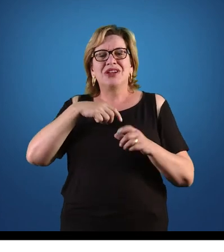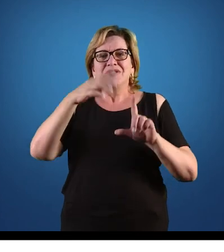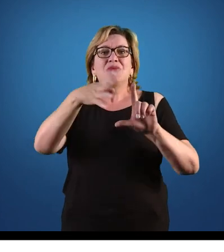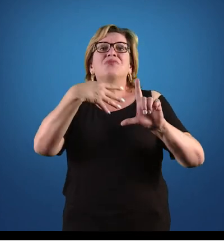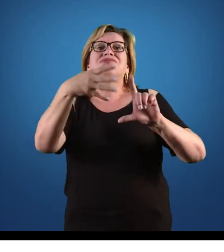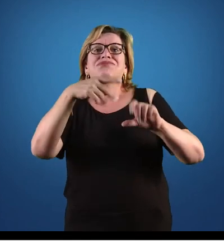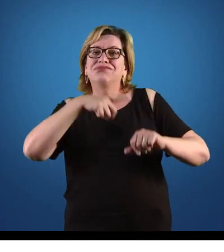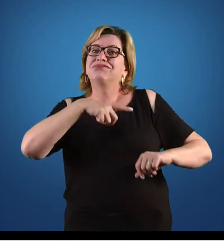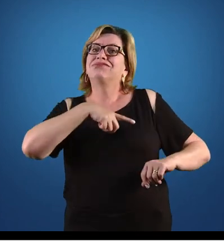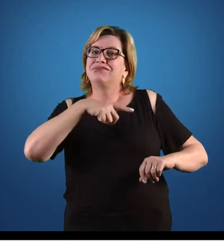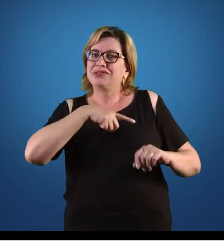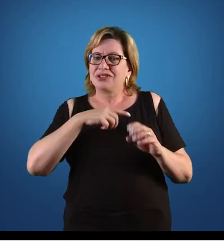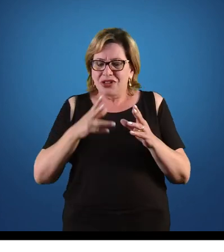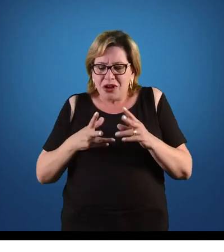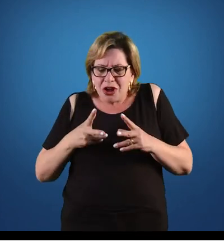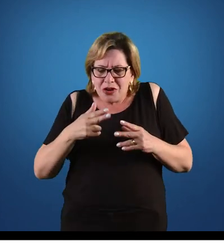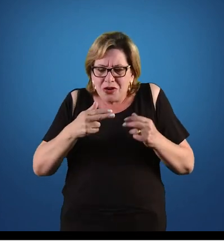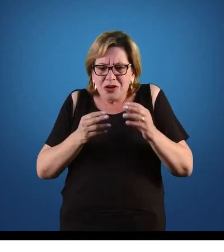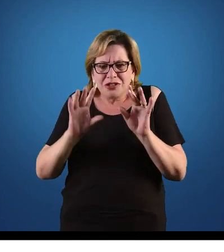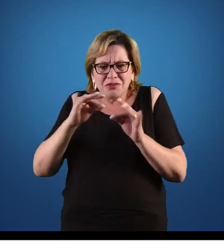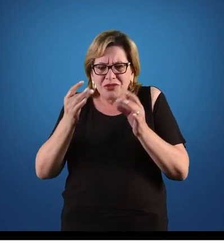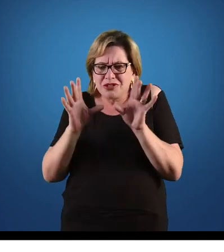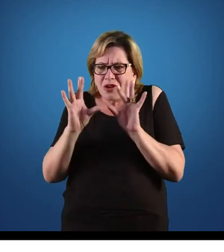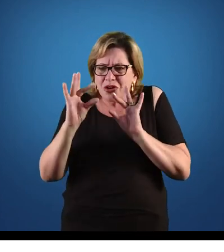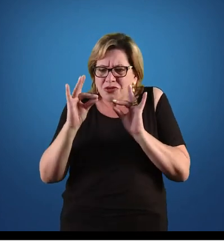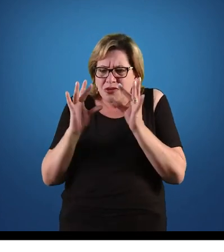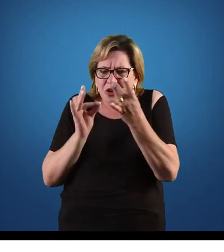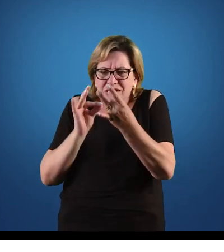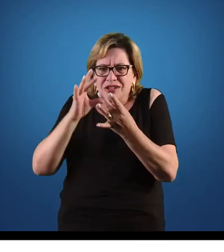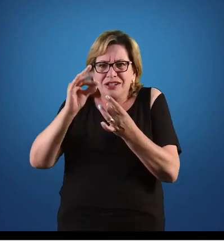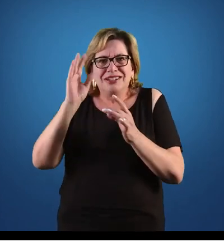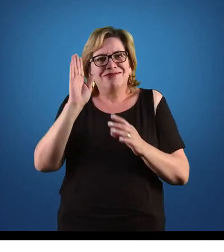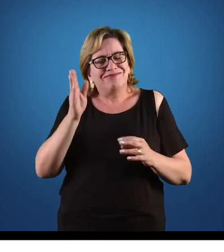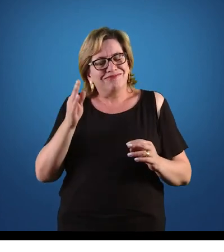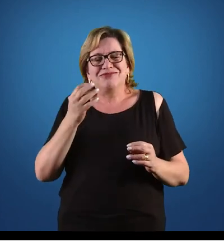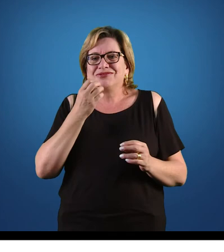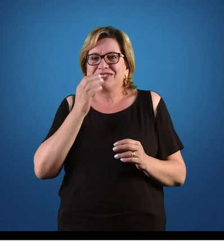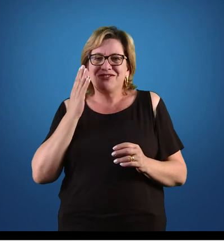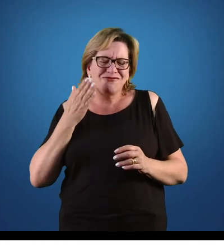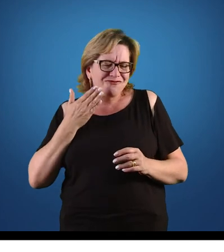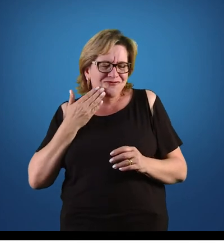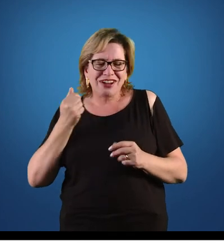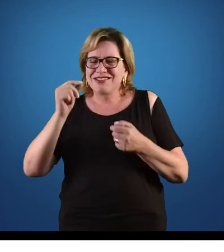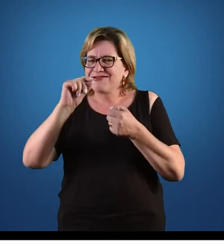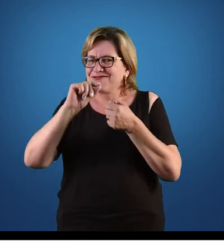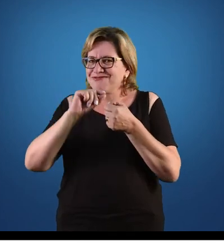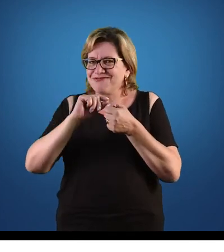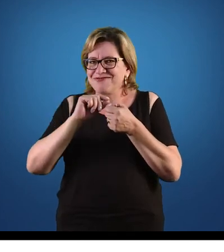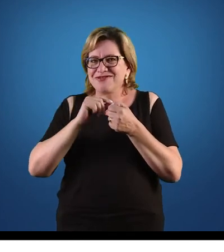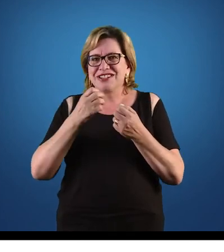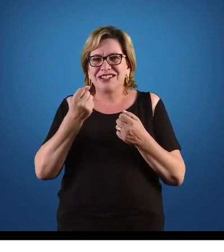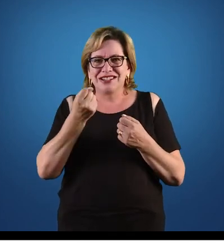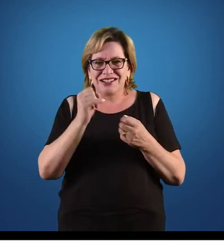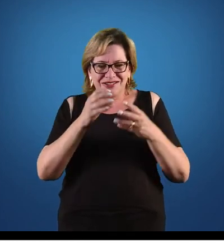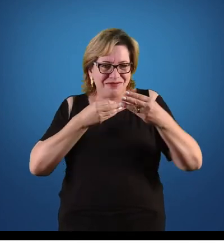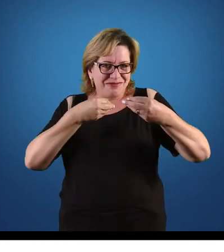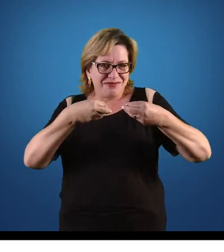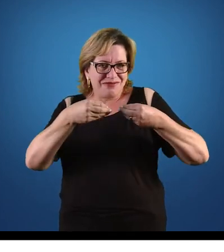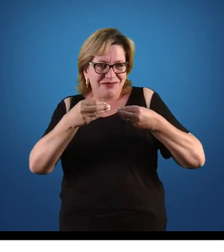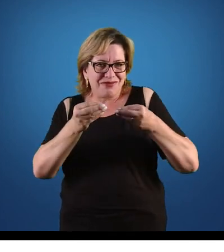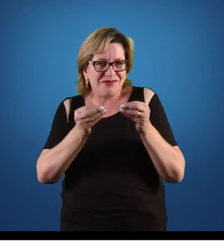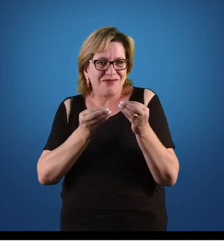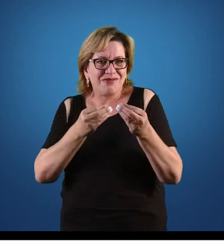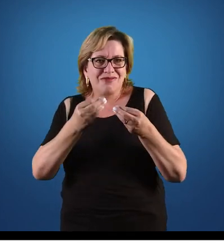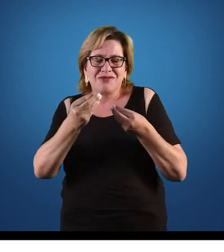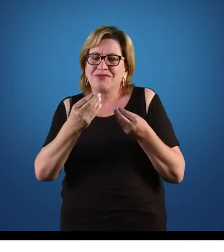formato que vai ficar a pirâmide. Depois é só colar uma das pontas e você já tem a pirâmide pronta. Fica muito mais fácil de trabalhar se for com o plástico mole. Não dá